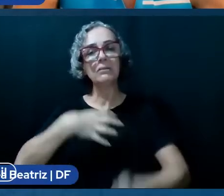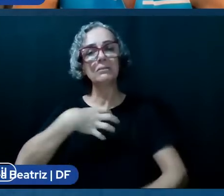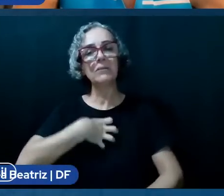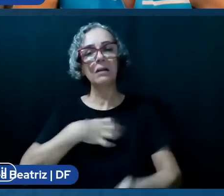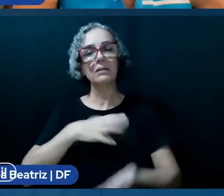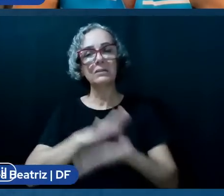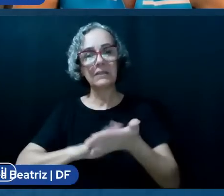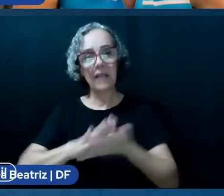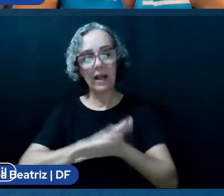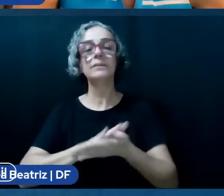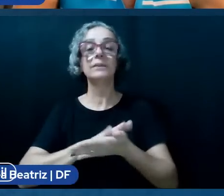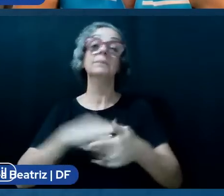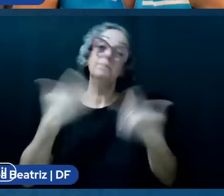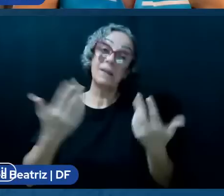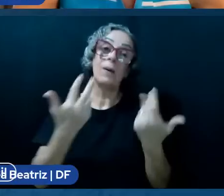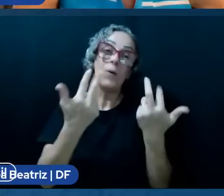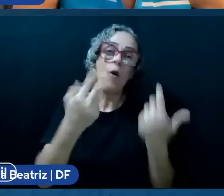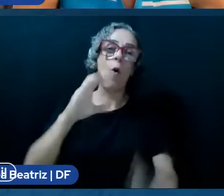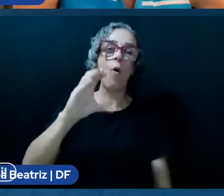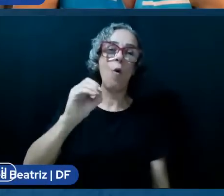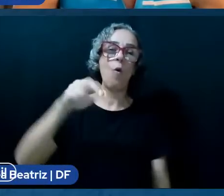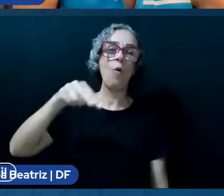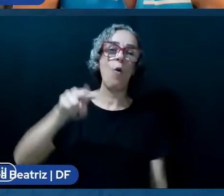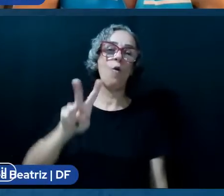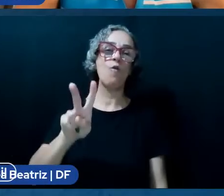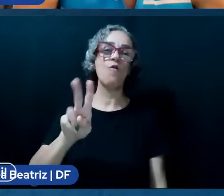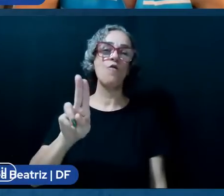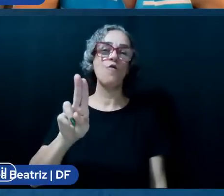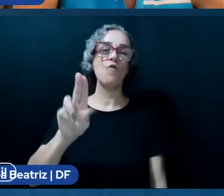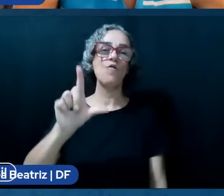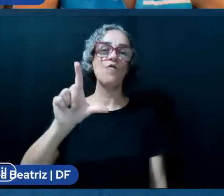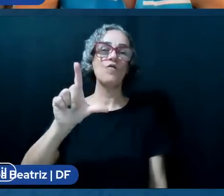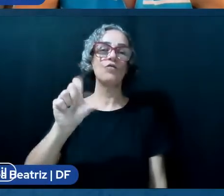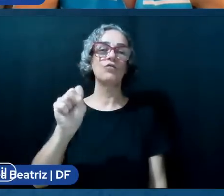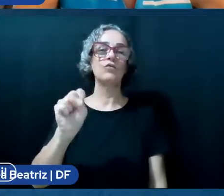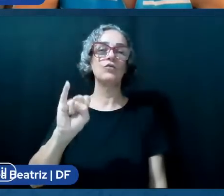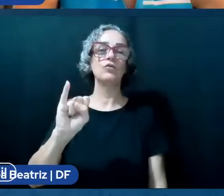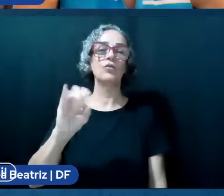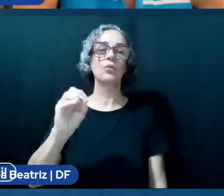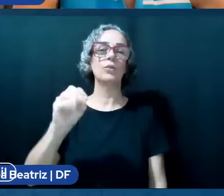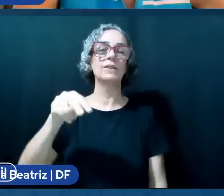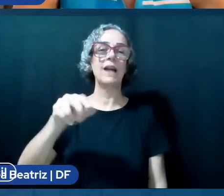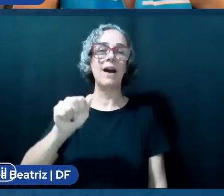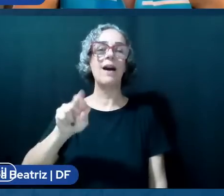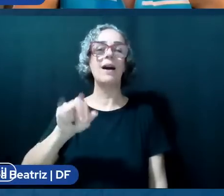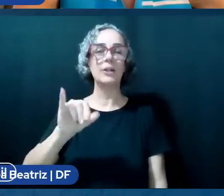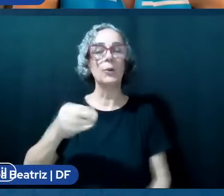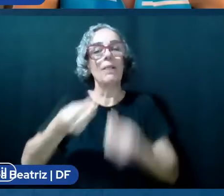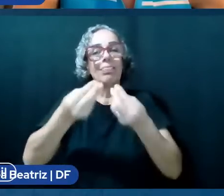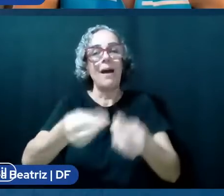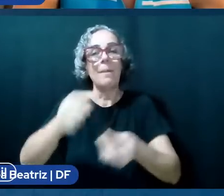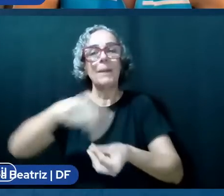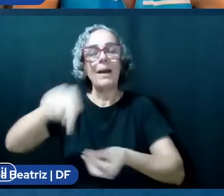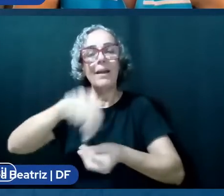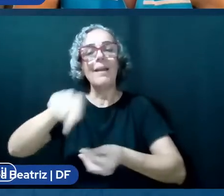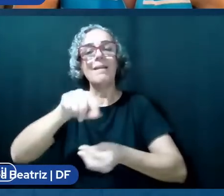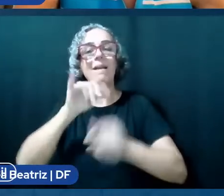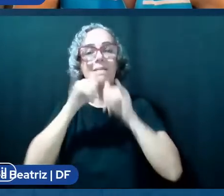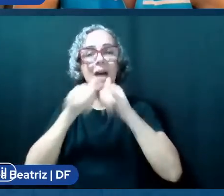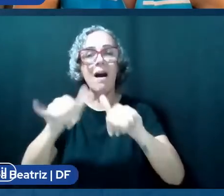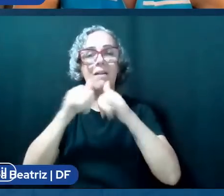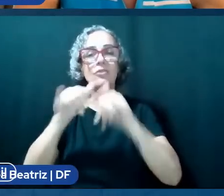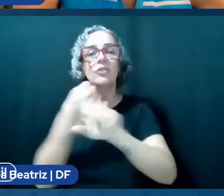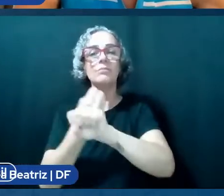não sentirem isso é porque eles estão, por assim dizer, encharcados com uma determinada energia, magnetismo, que faz com que eles